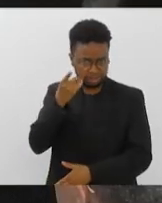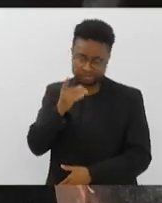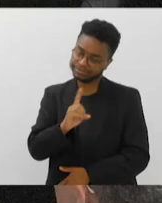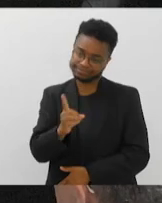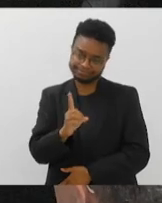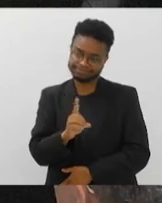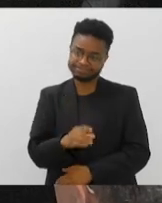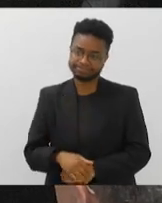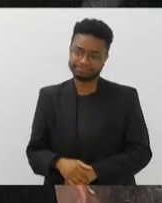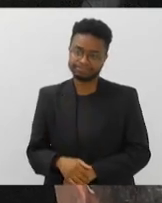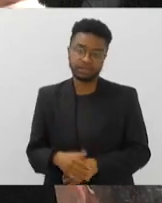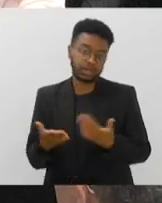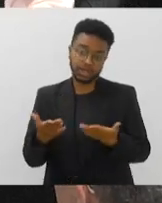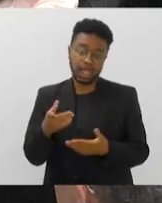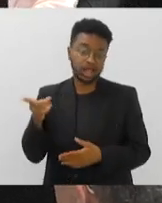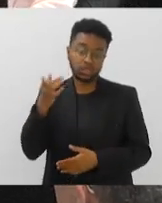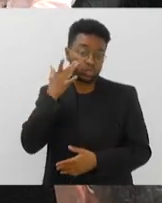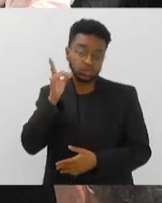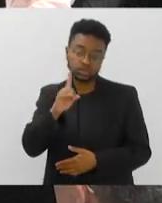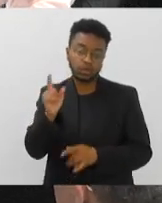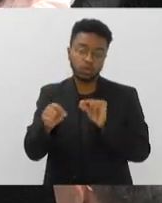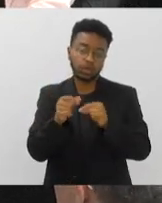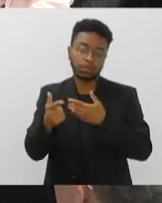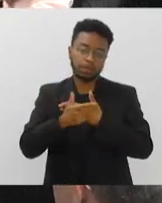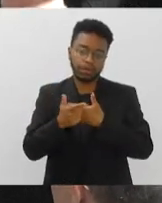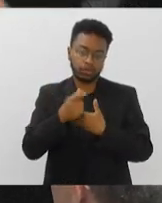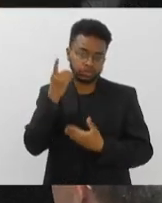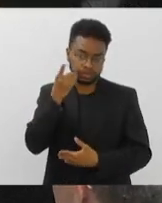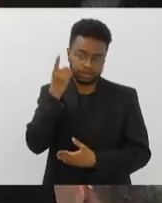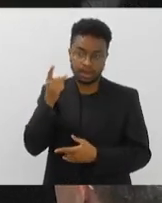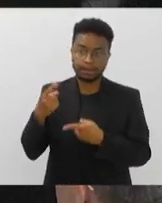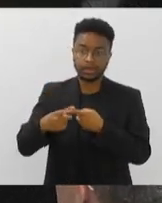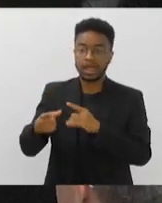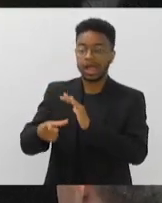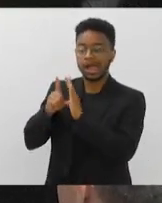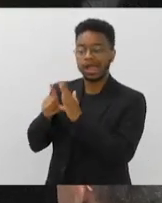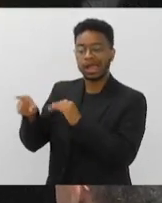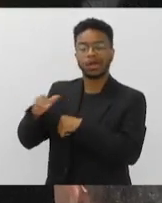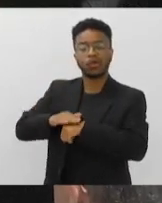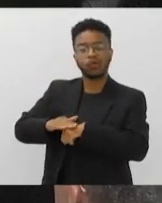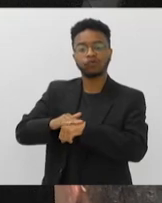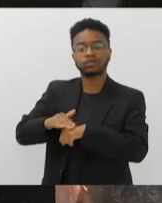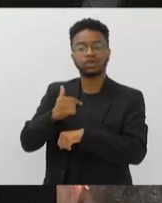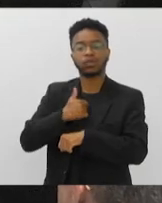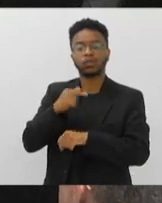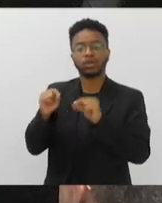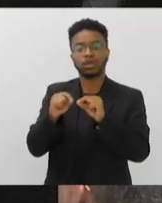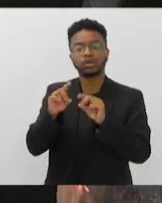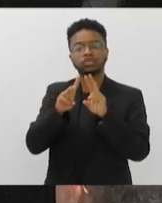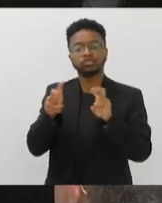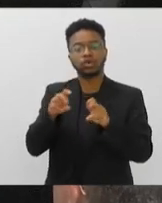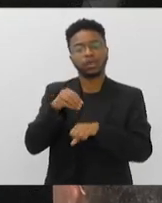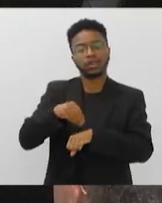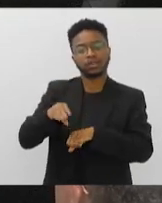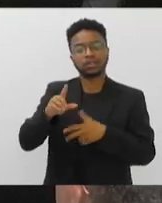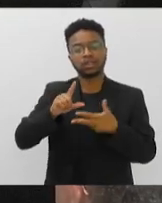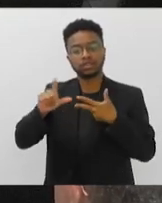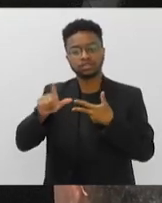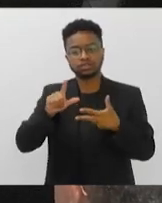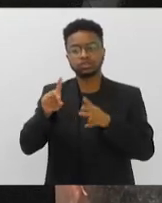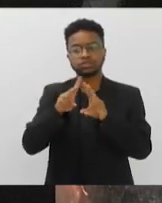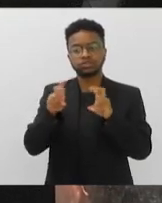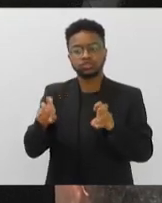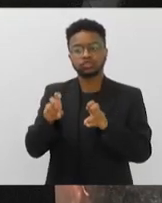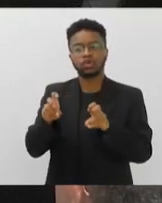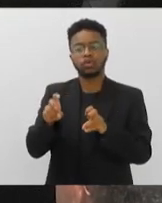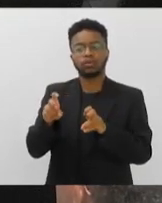deputada não nasceu sabendo que o deputado faz ela conversava comigo aqui agora para exatamente uma questão de uma indicação Legislativa para essa questão da Vara